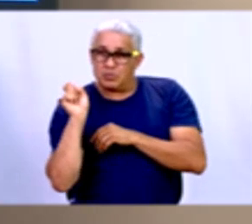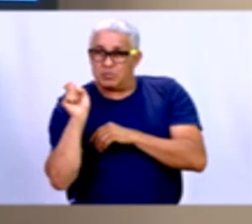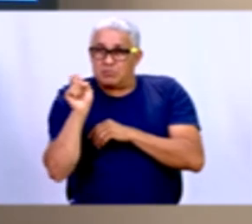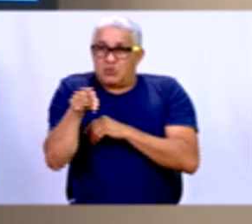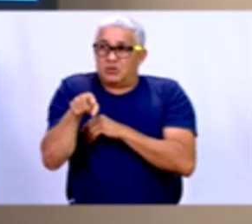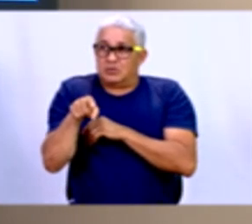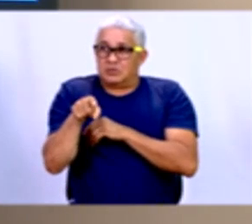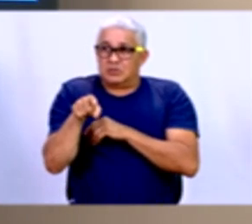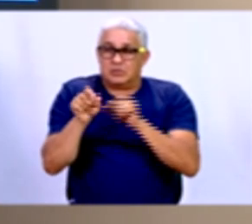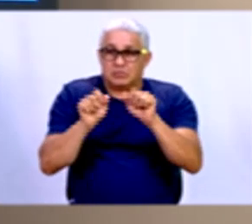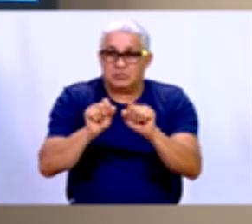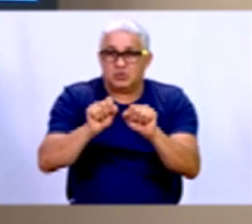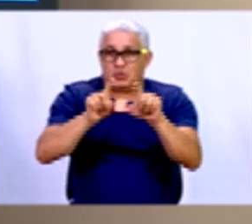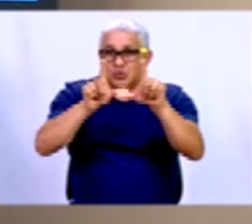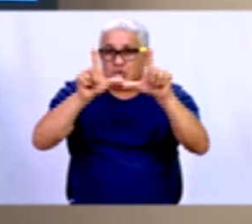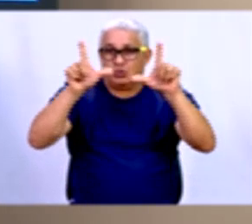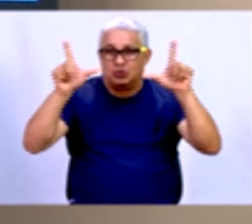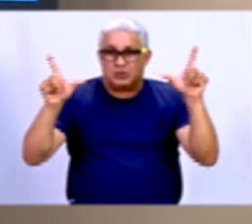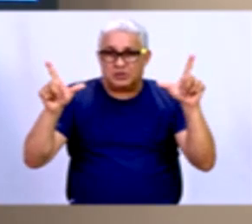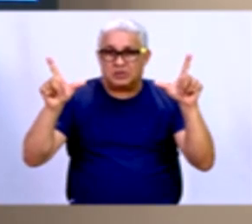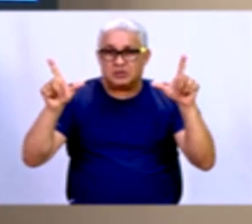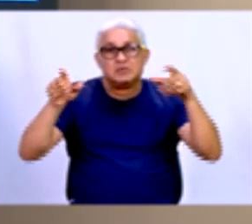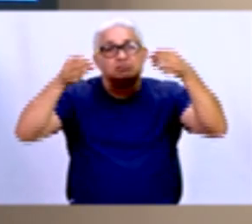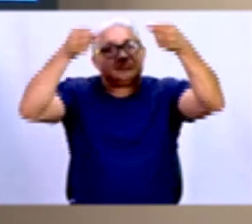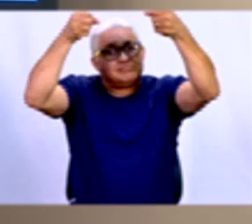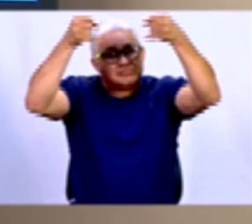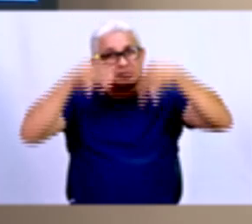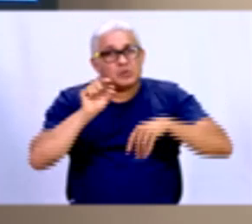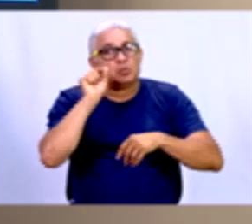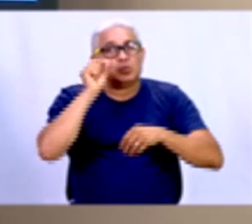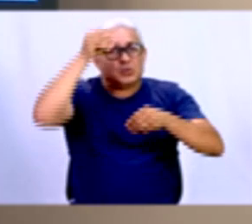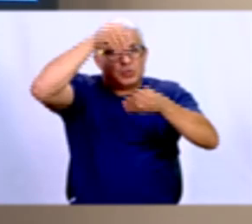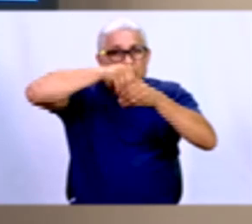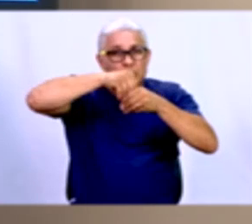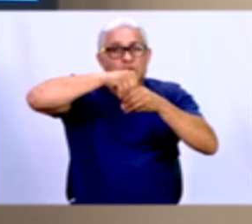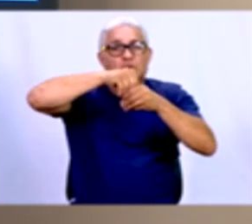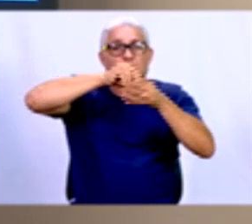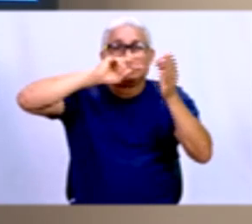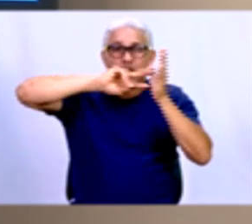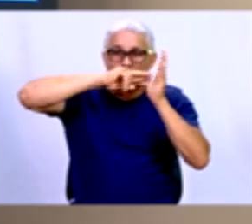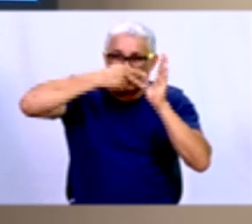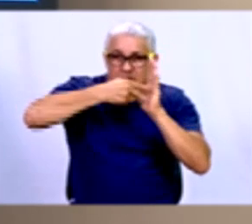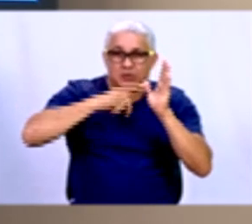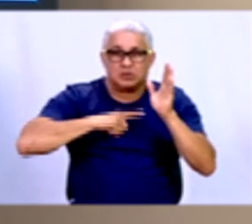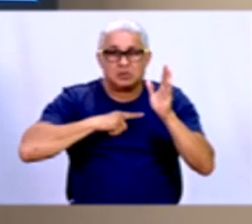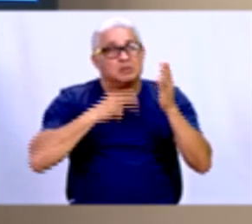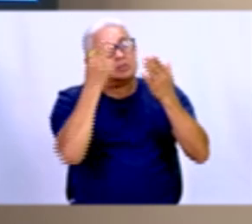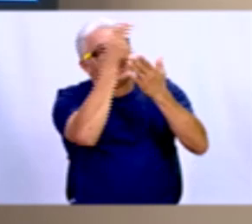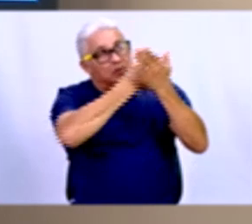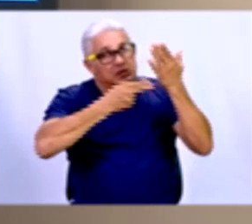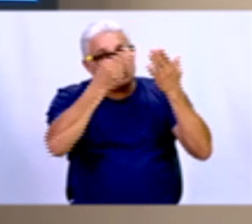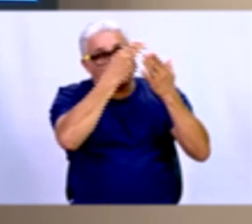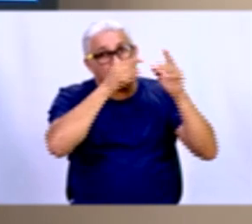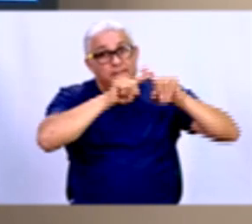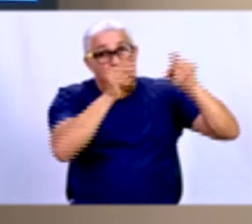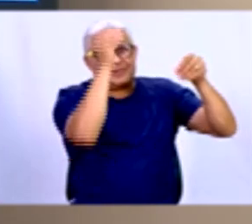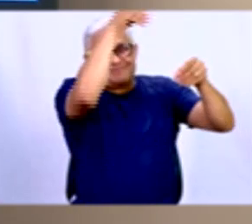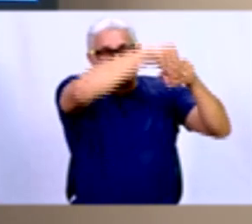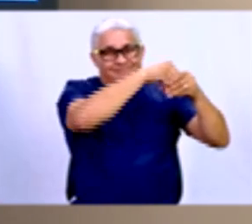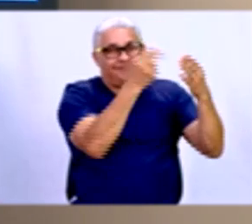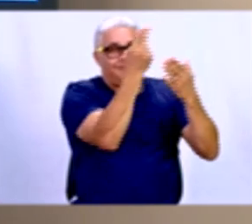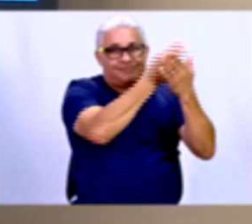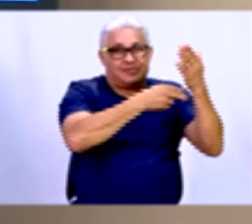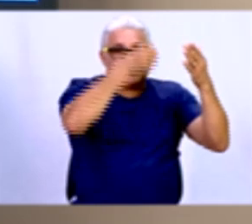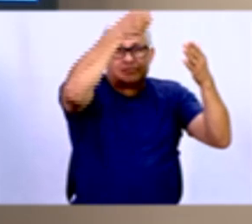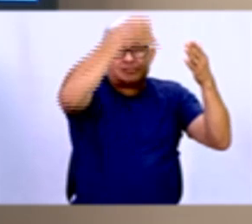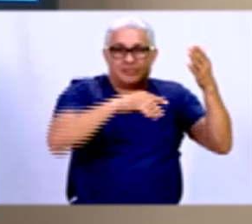de um campo falando para que é aquilo, certo? Tem ali a imagem, mas às vezes a imagem não explica